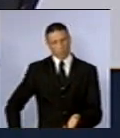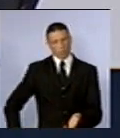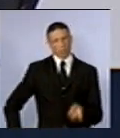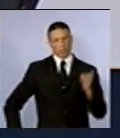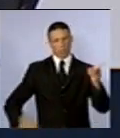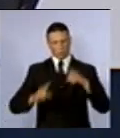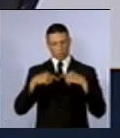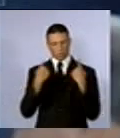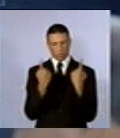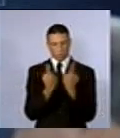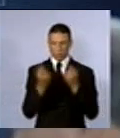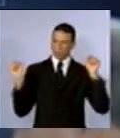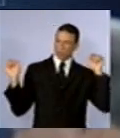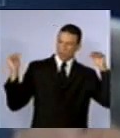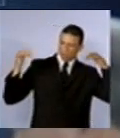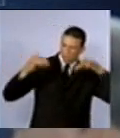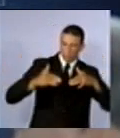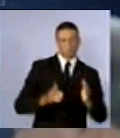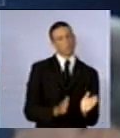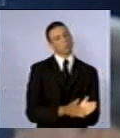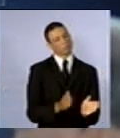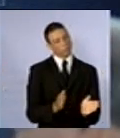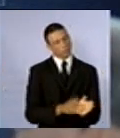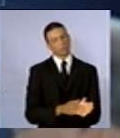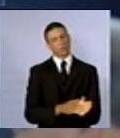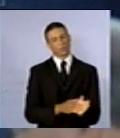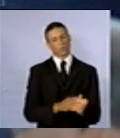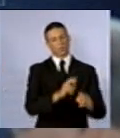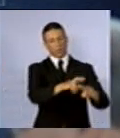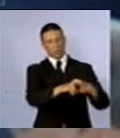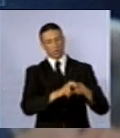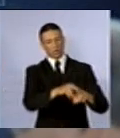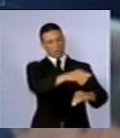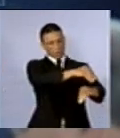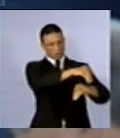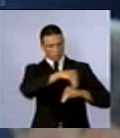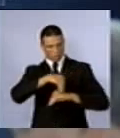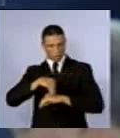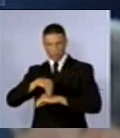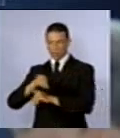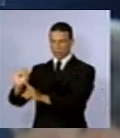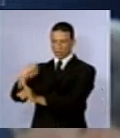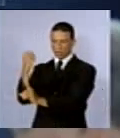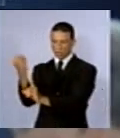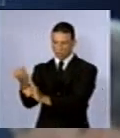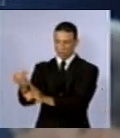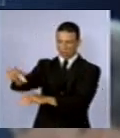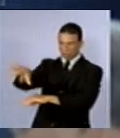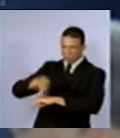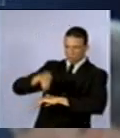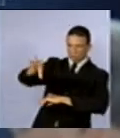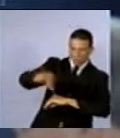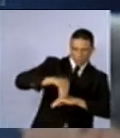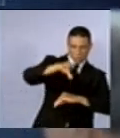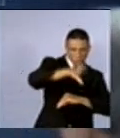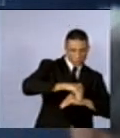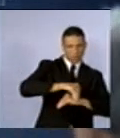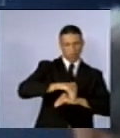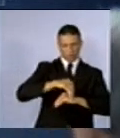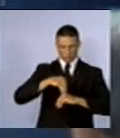pela audiência pública, pela convocação. Ela traz a possibilidade da sociedade envolvida, os diversos atores